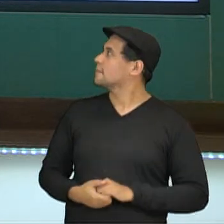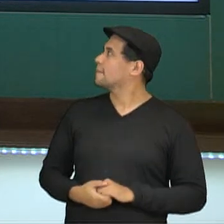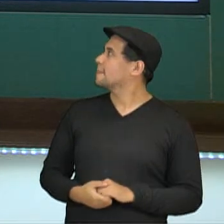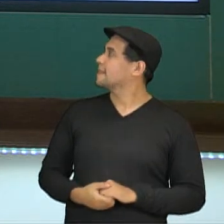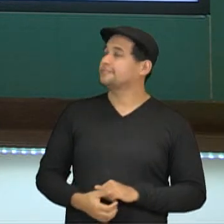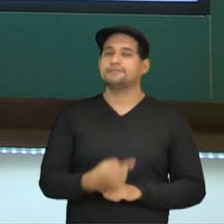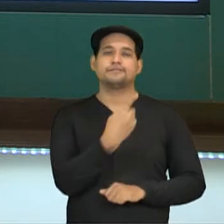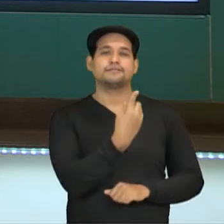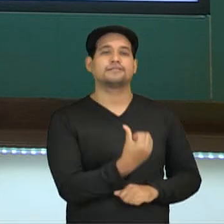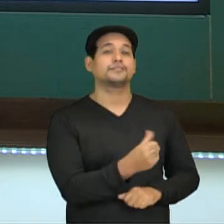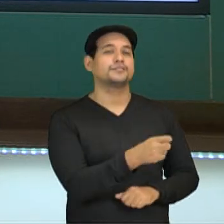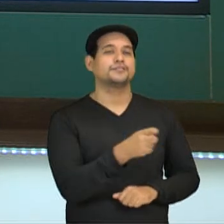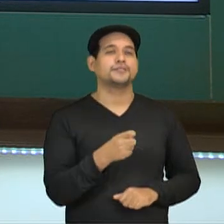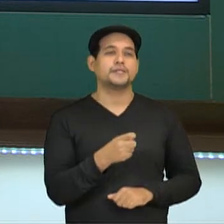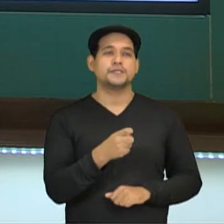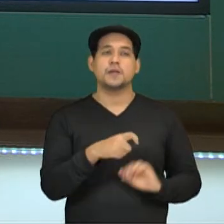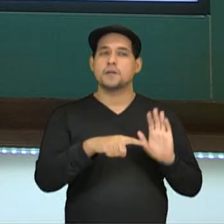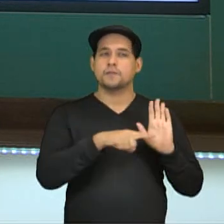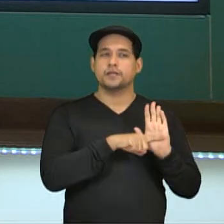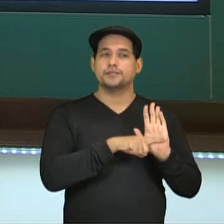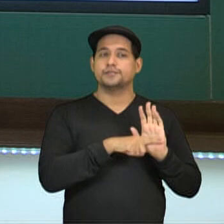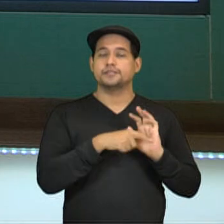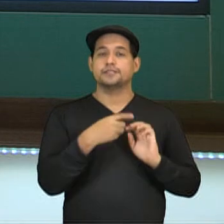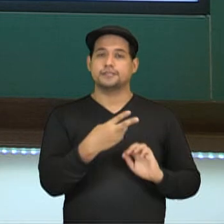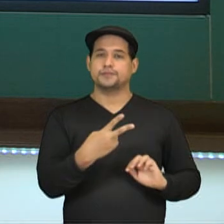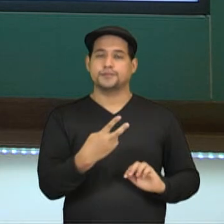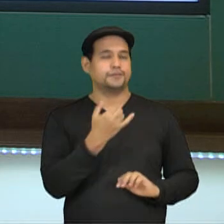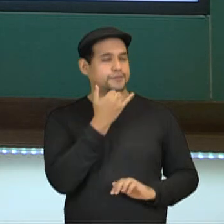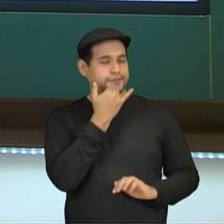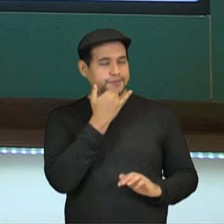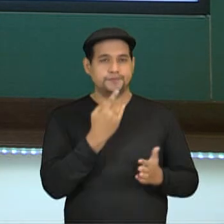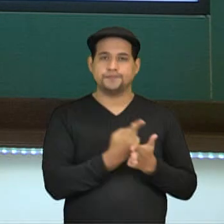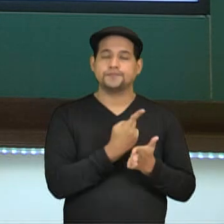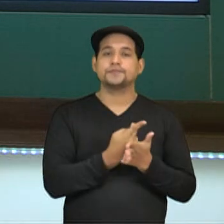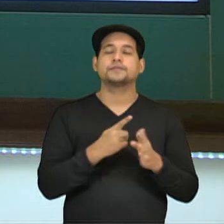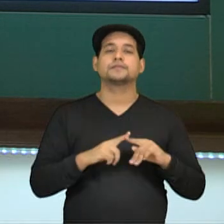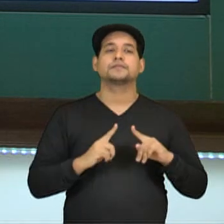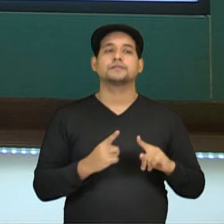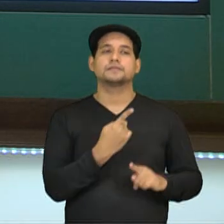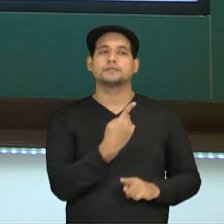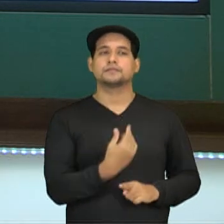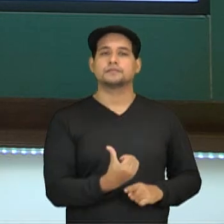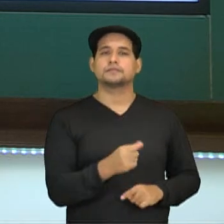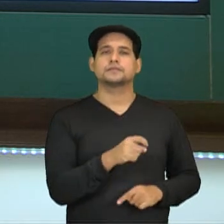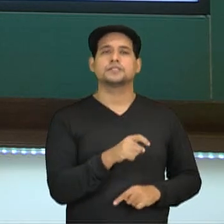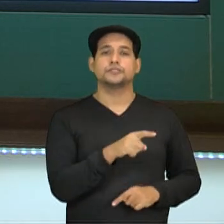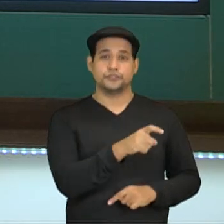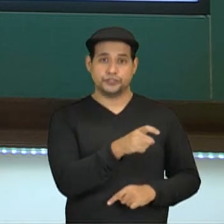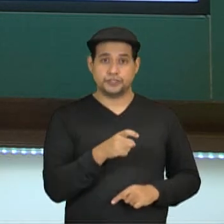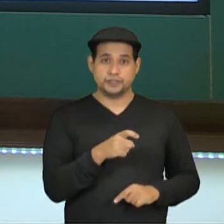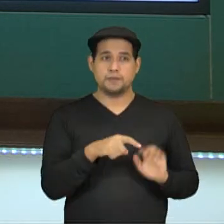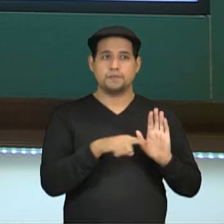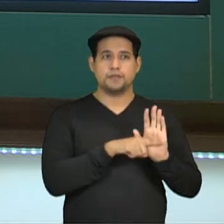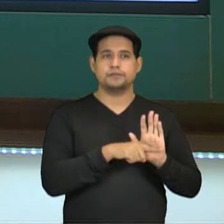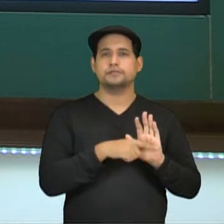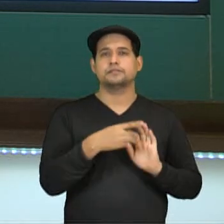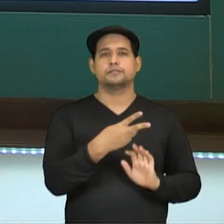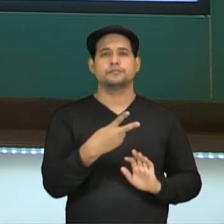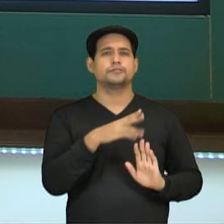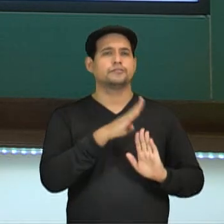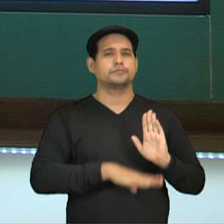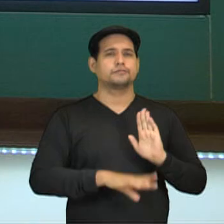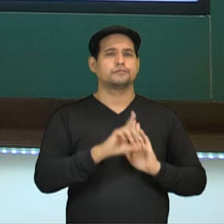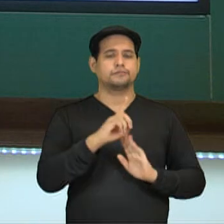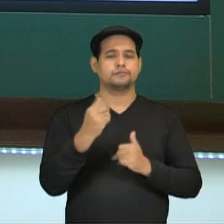16x menos 32, perdão, eu inverti. Então, o D vai ficar 16x menos 32. Tira o D e põe essa informação no